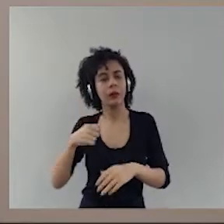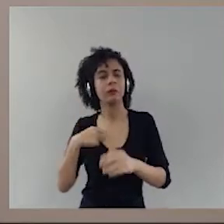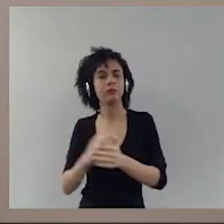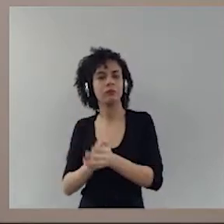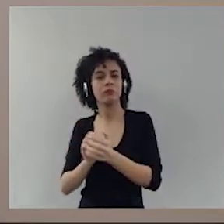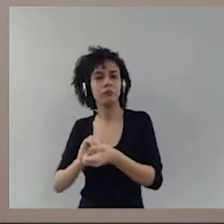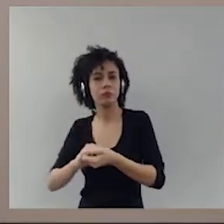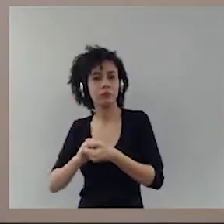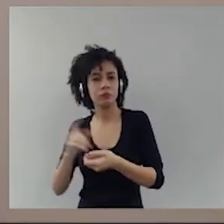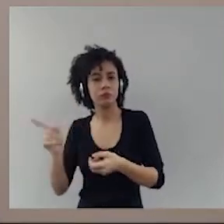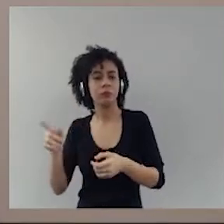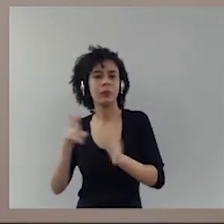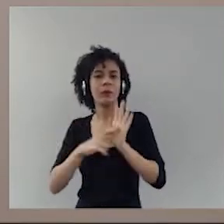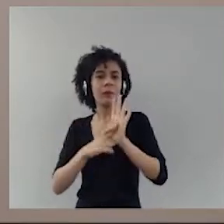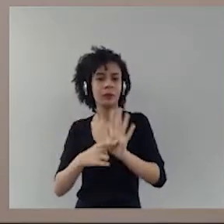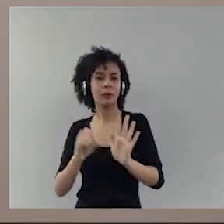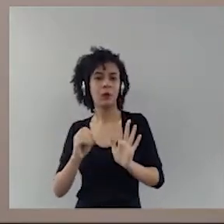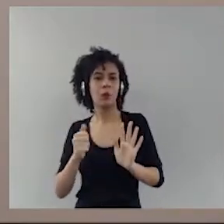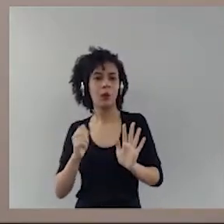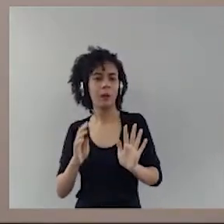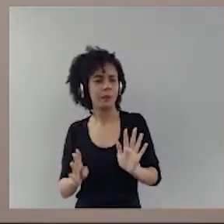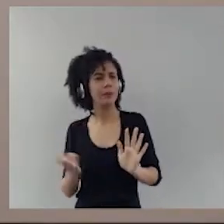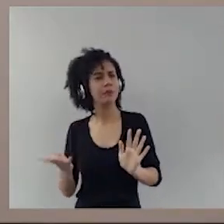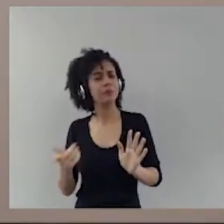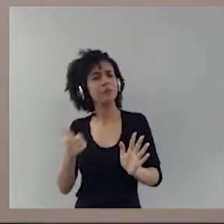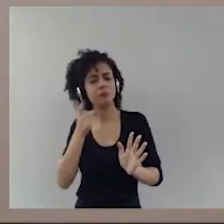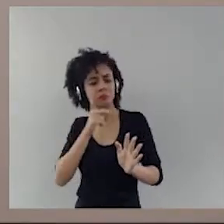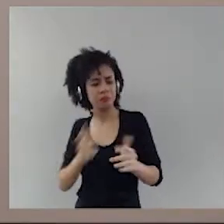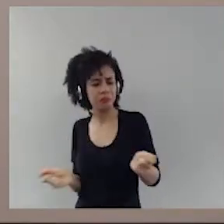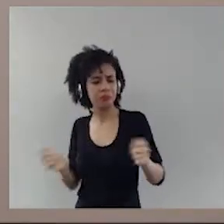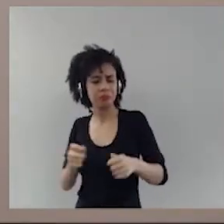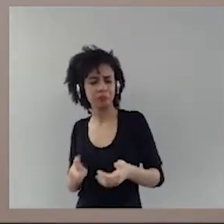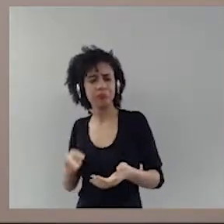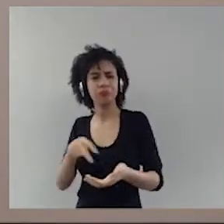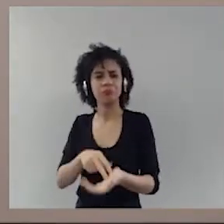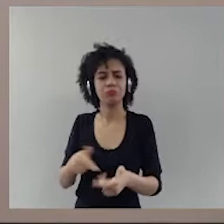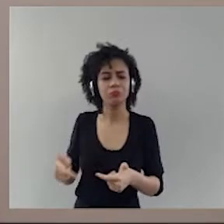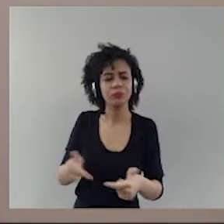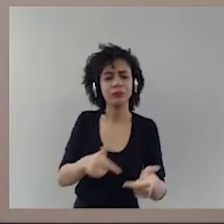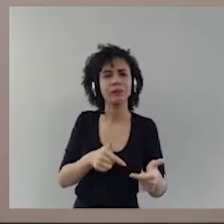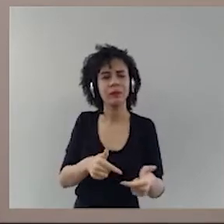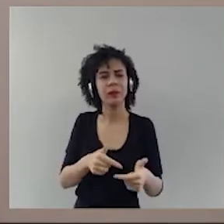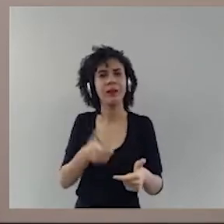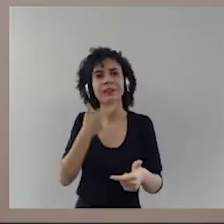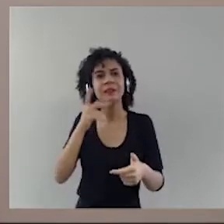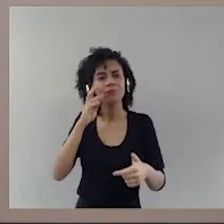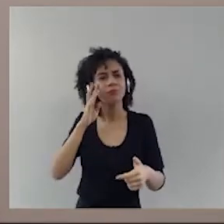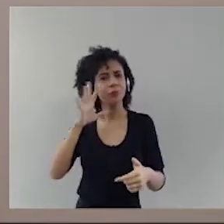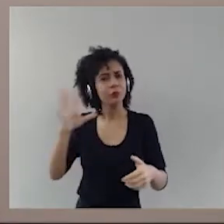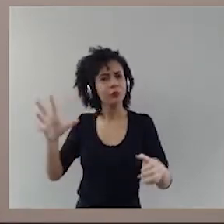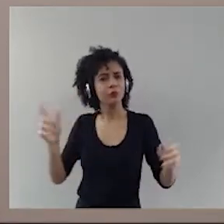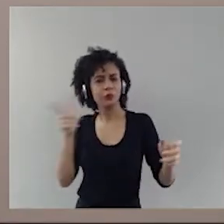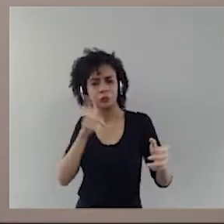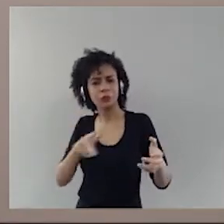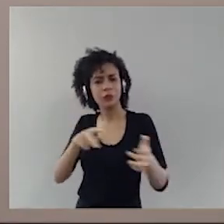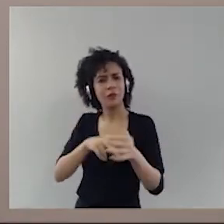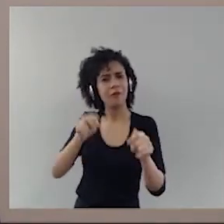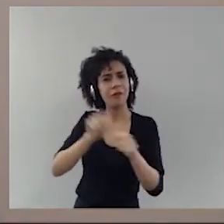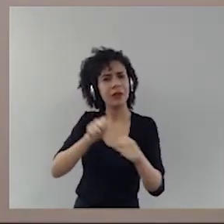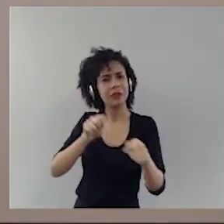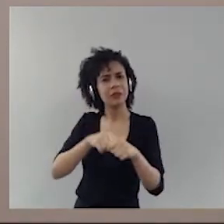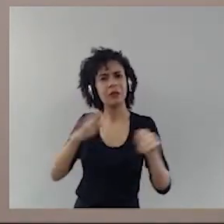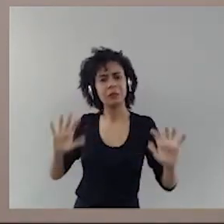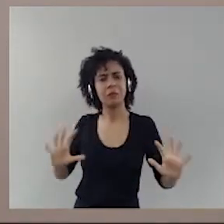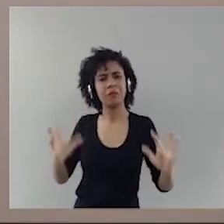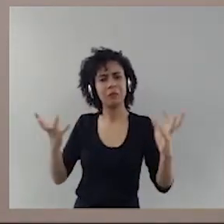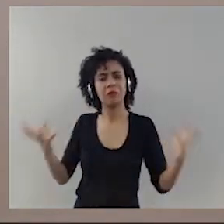representante representando aqui a oab pela iniciativa pela até diria assim ambição da oab e realizar um evento dessa